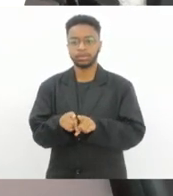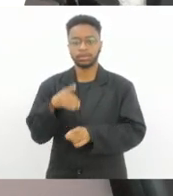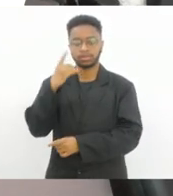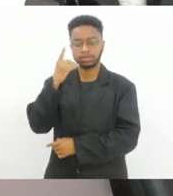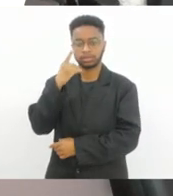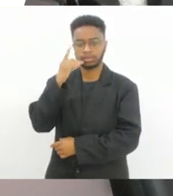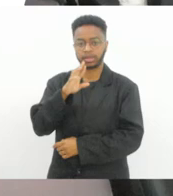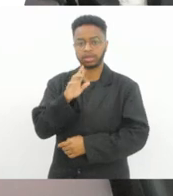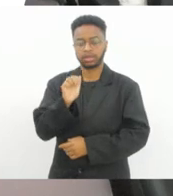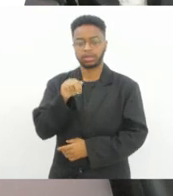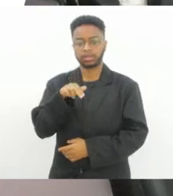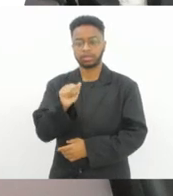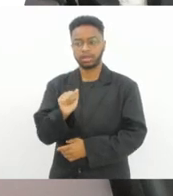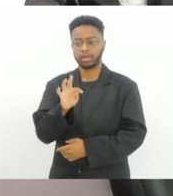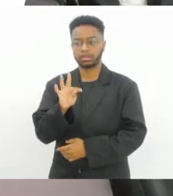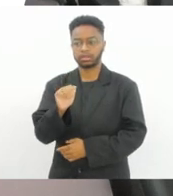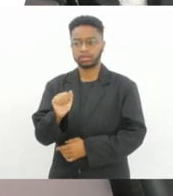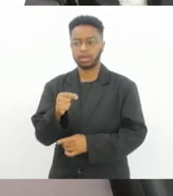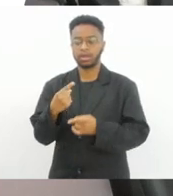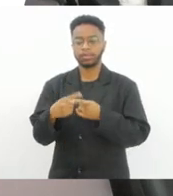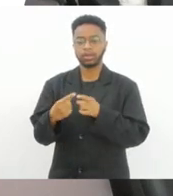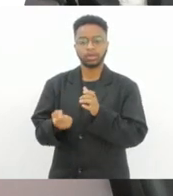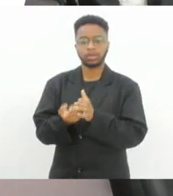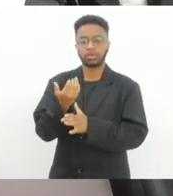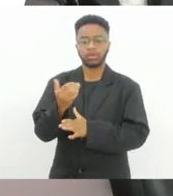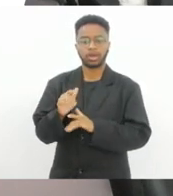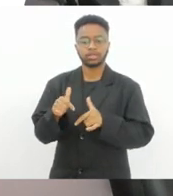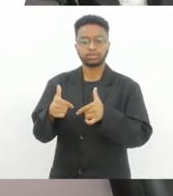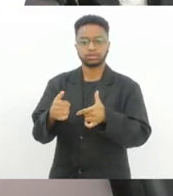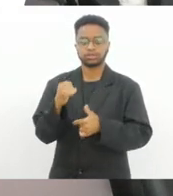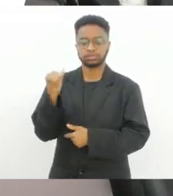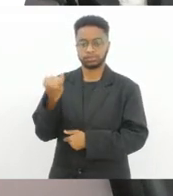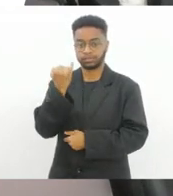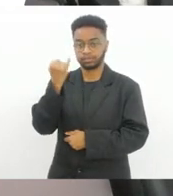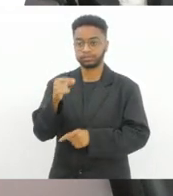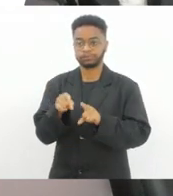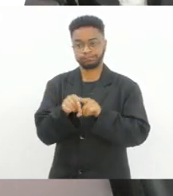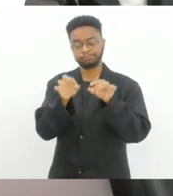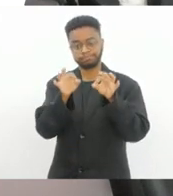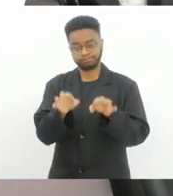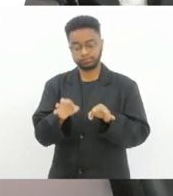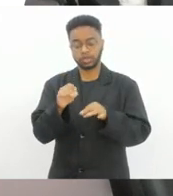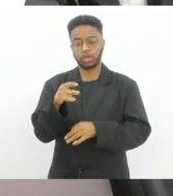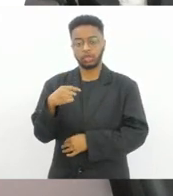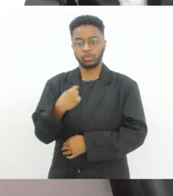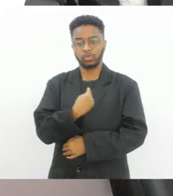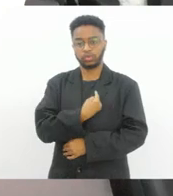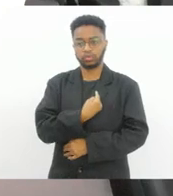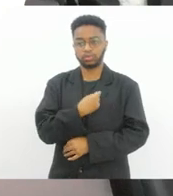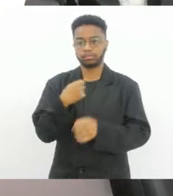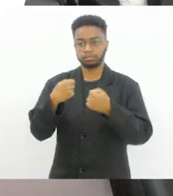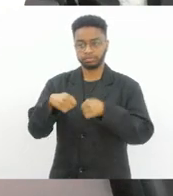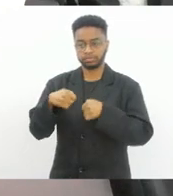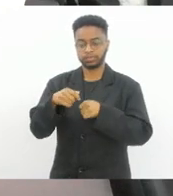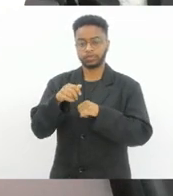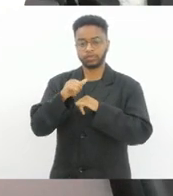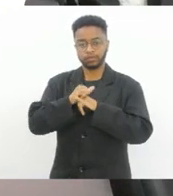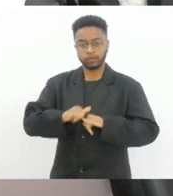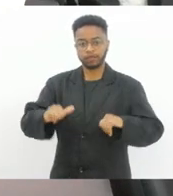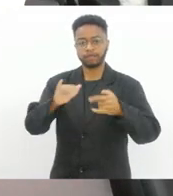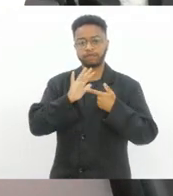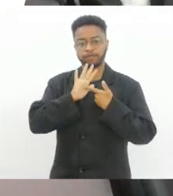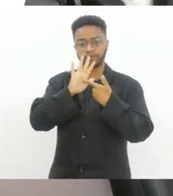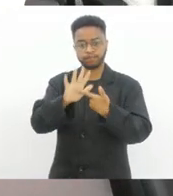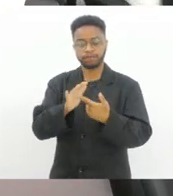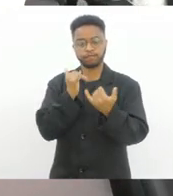deputada Renata por essa importante iniciativa. É isso mesmo, a gente tem que falar, trazer